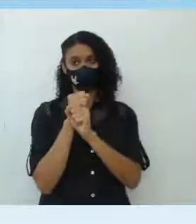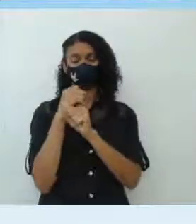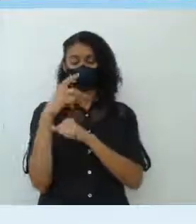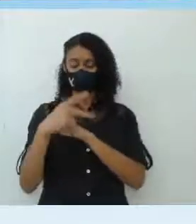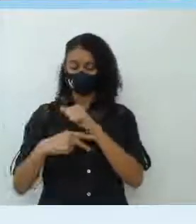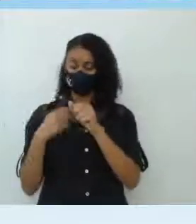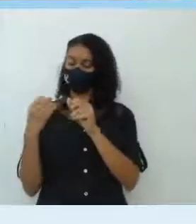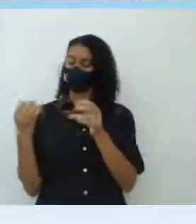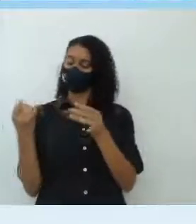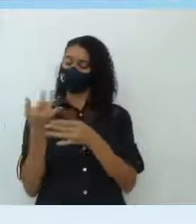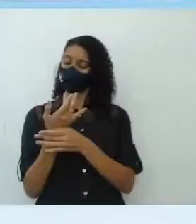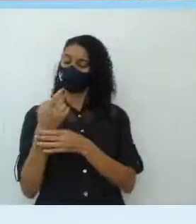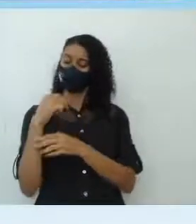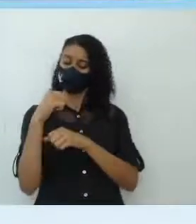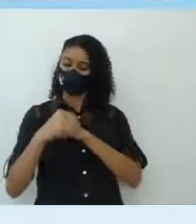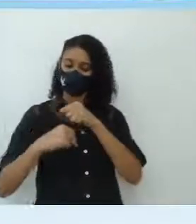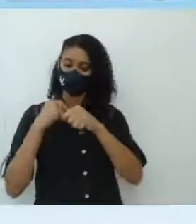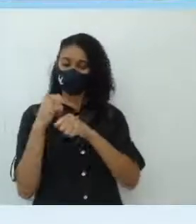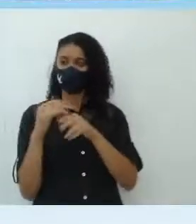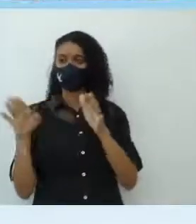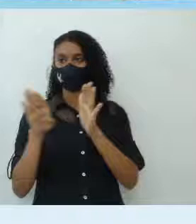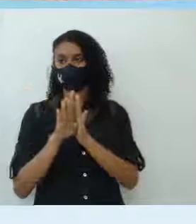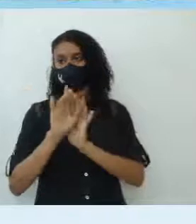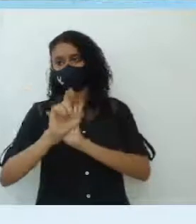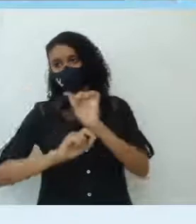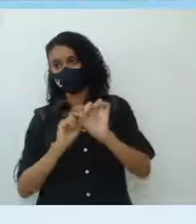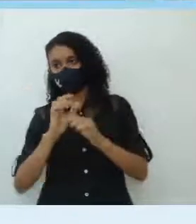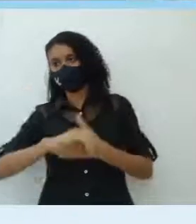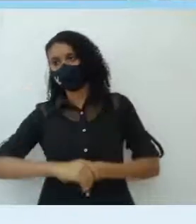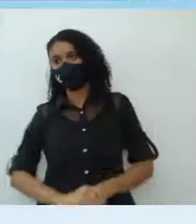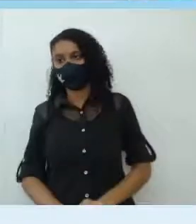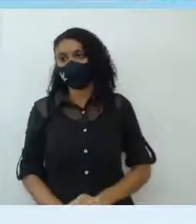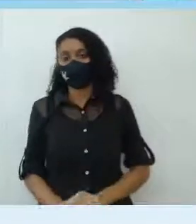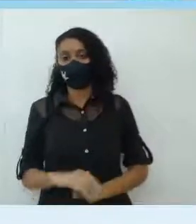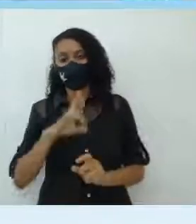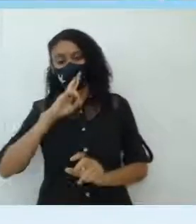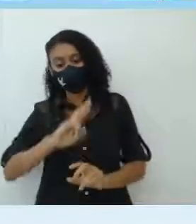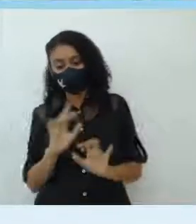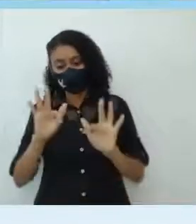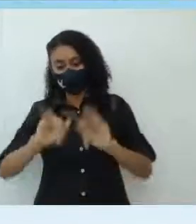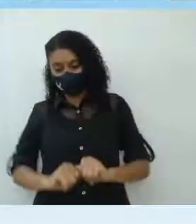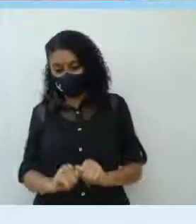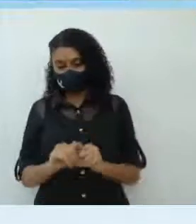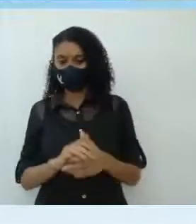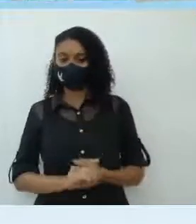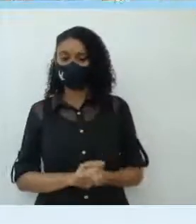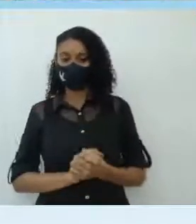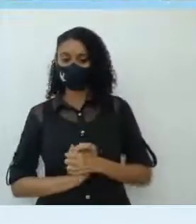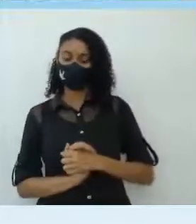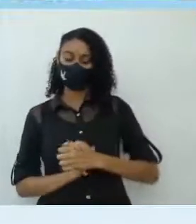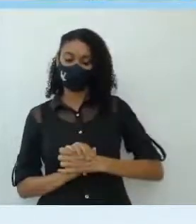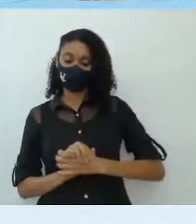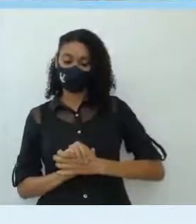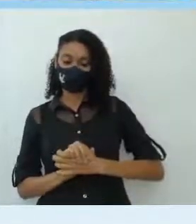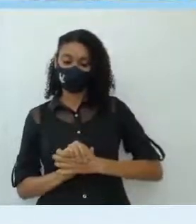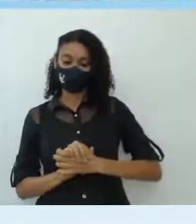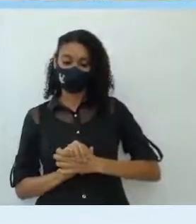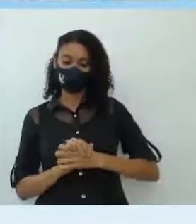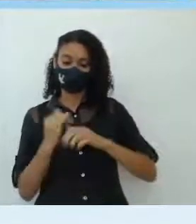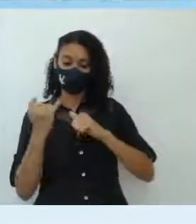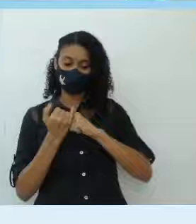prótons com a quantidade de nêutrons, eu vou chegar como resultado final justamente a massa do elemento